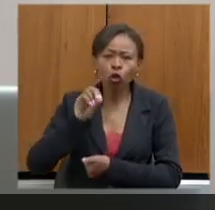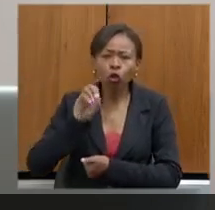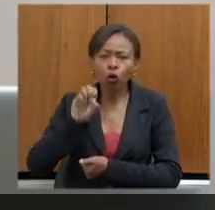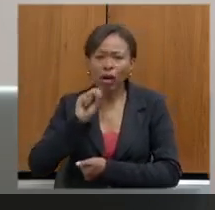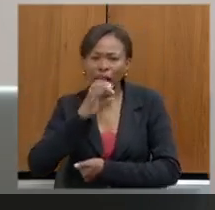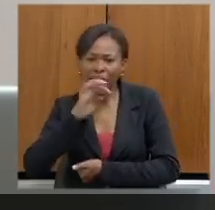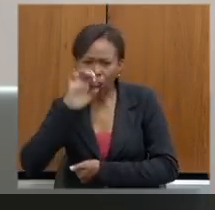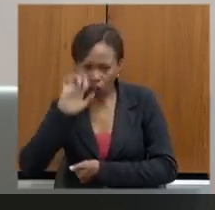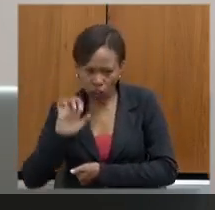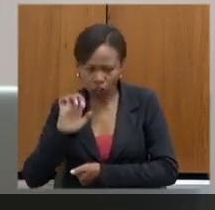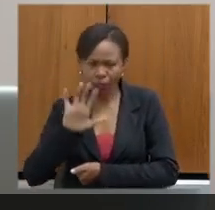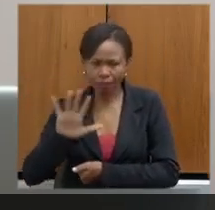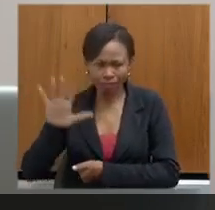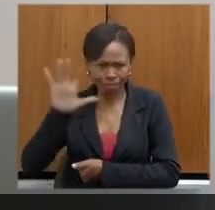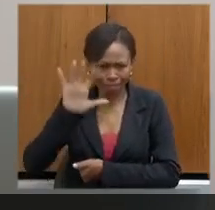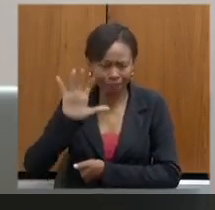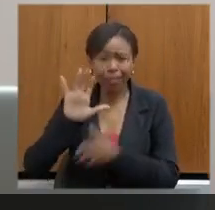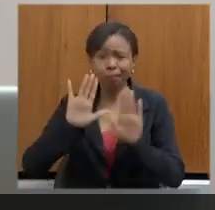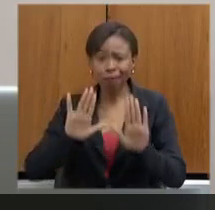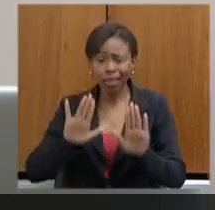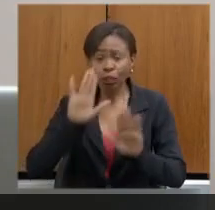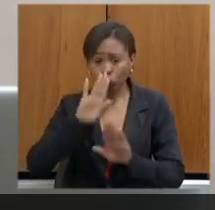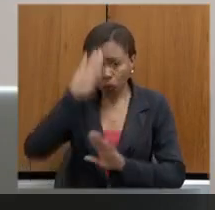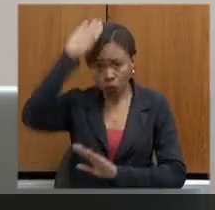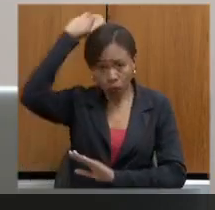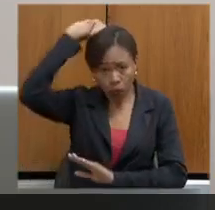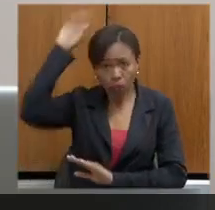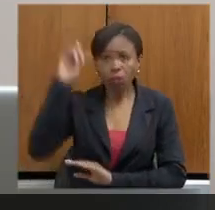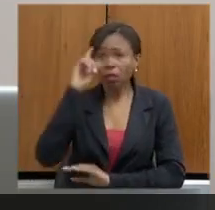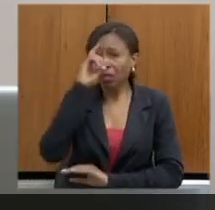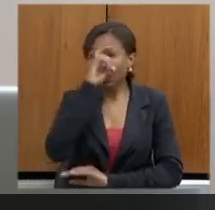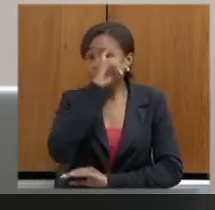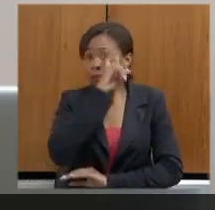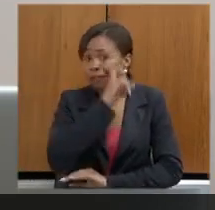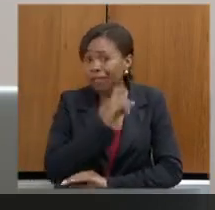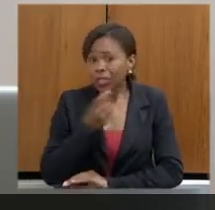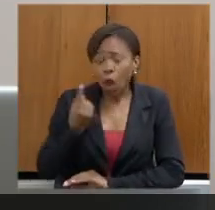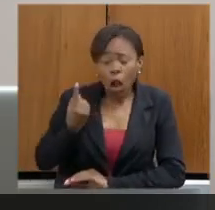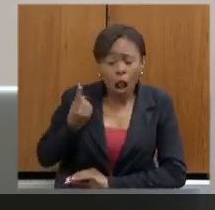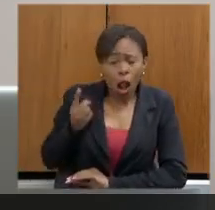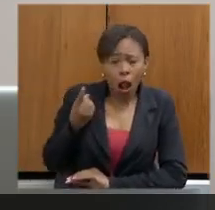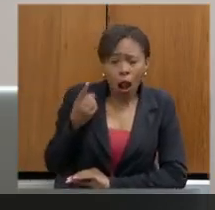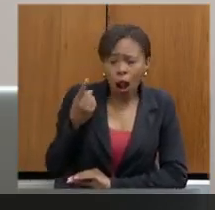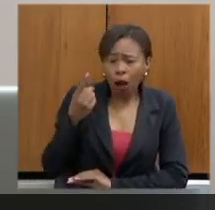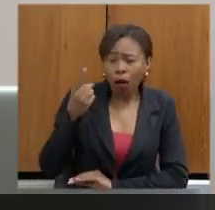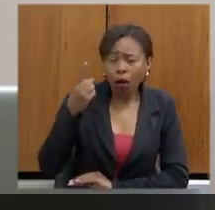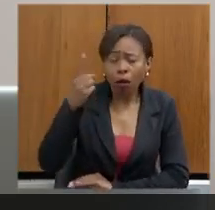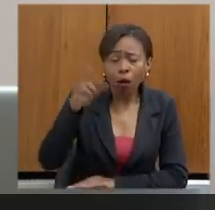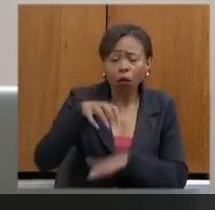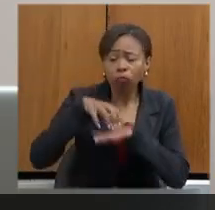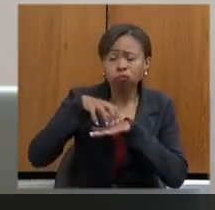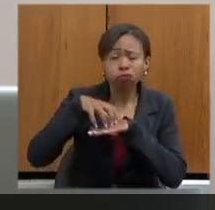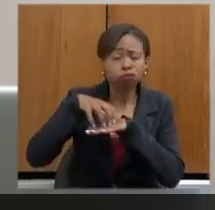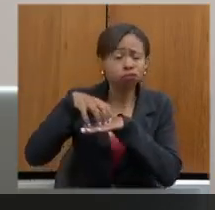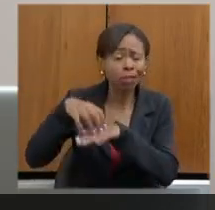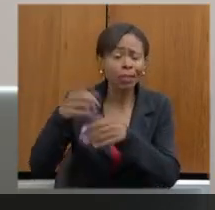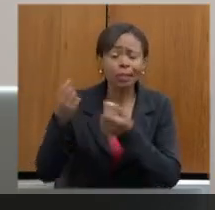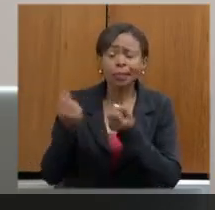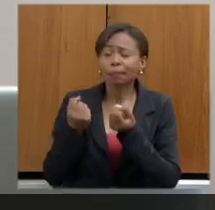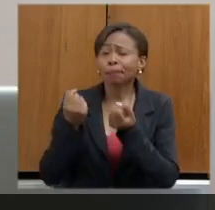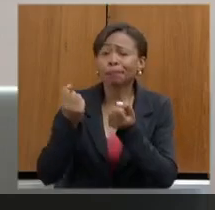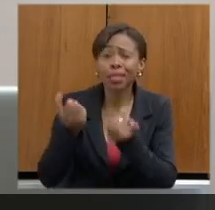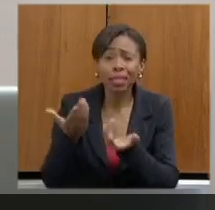muito difícil para os militares o bombeiro de distâncias tão longínquas para atender a população então é necessário